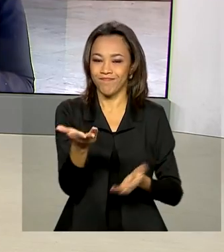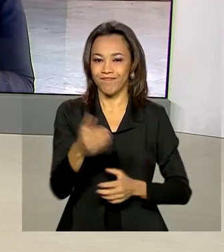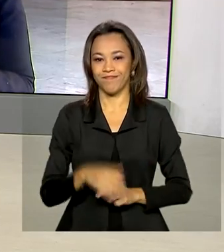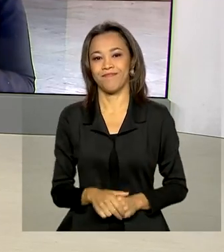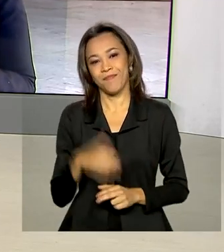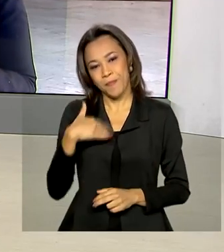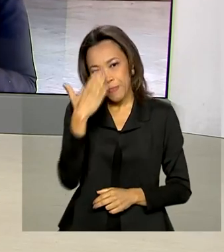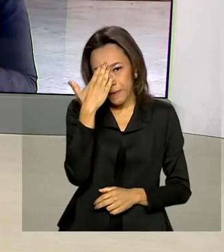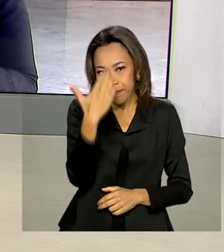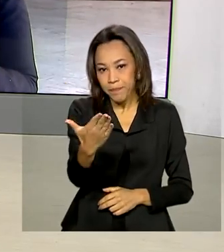Muito obrigada, Gabriela.